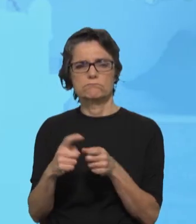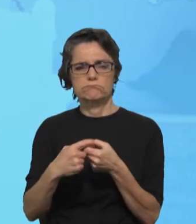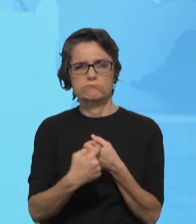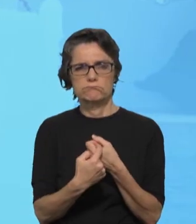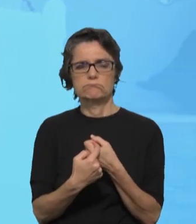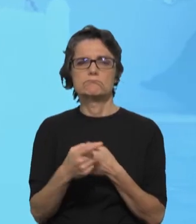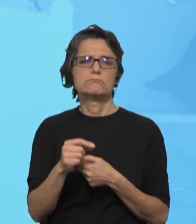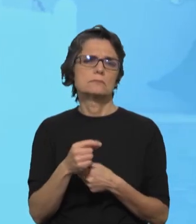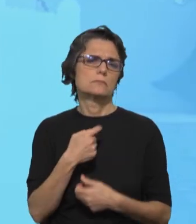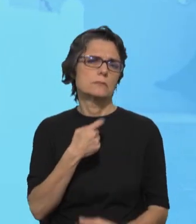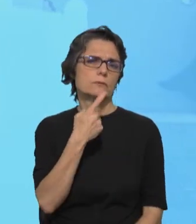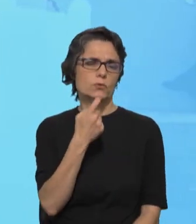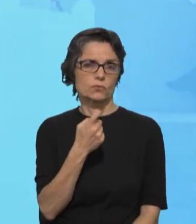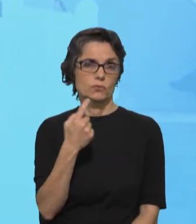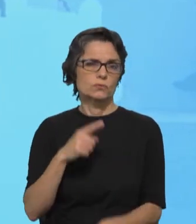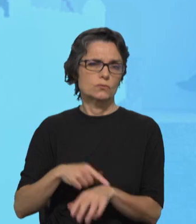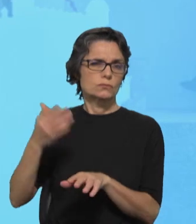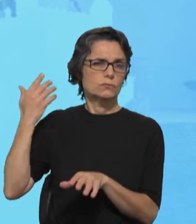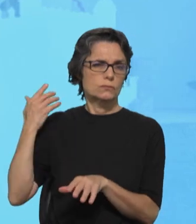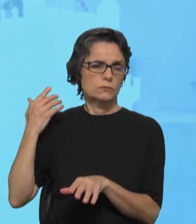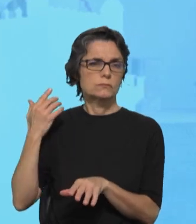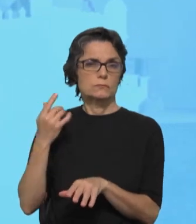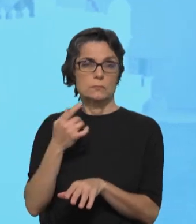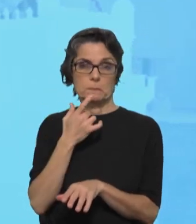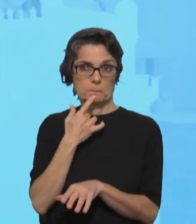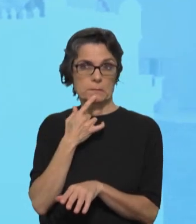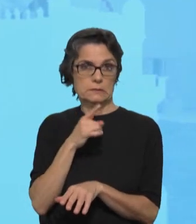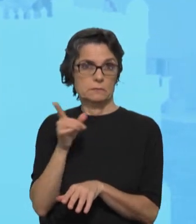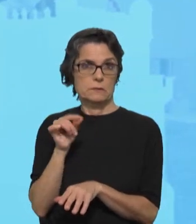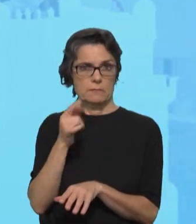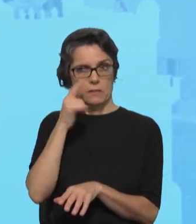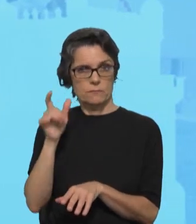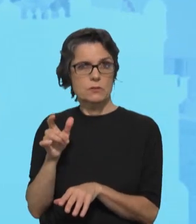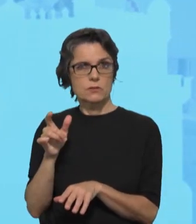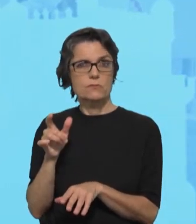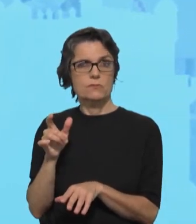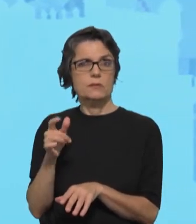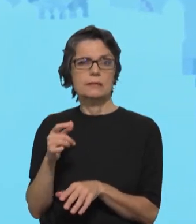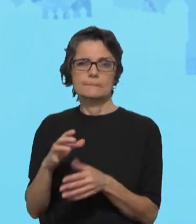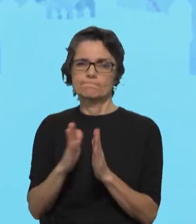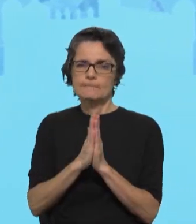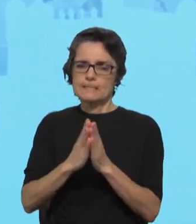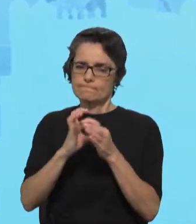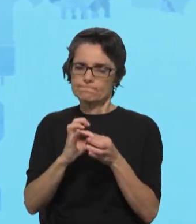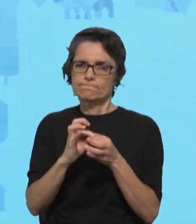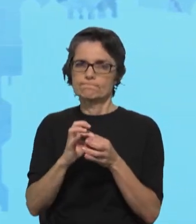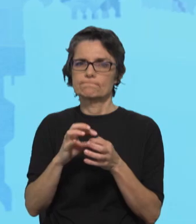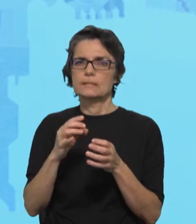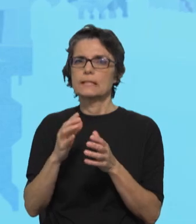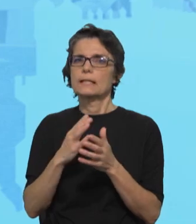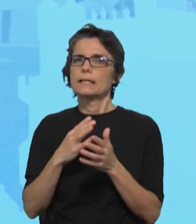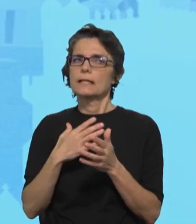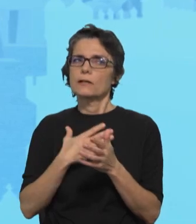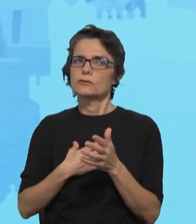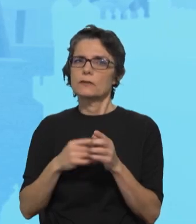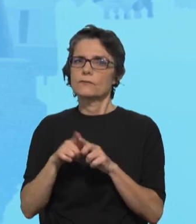aí também se viu aqueles que estavam realmente ligados à Igreja e que olhavam também a política como uma forma de construir bem